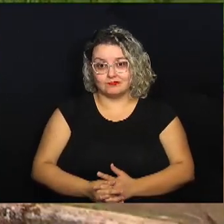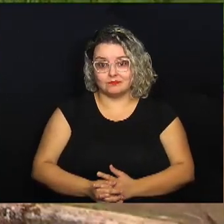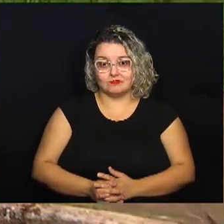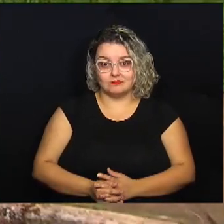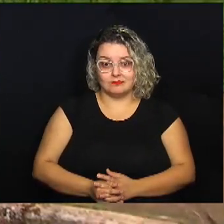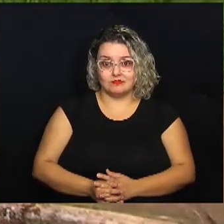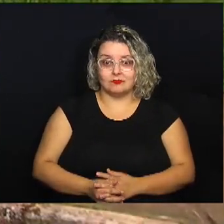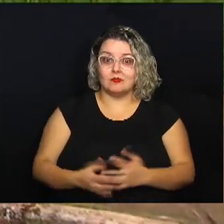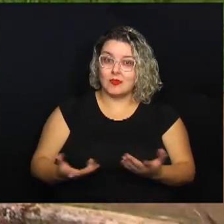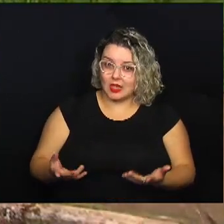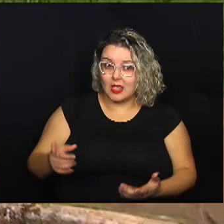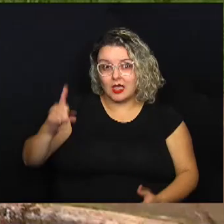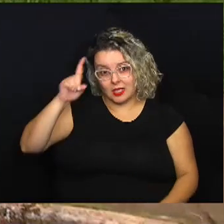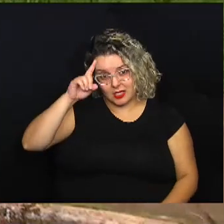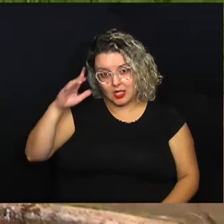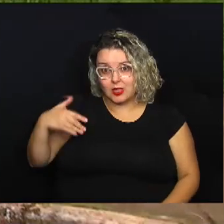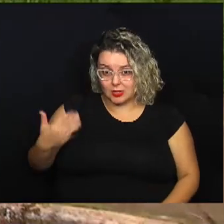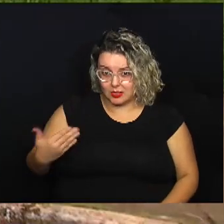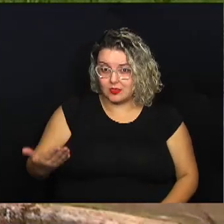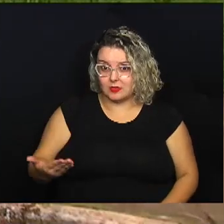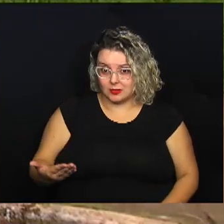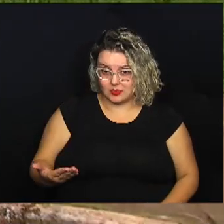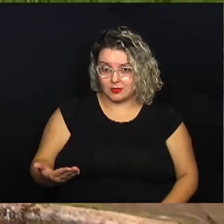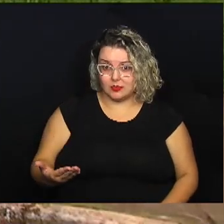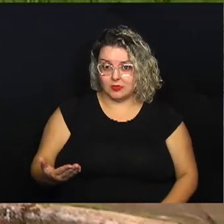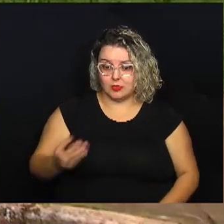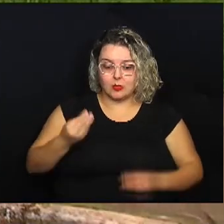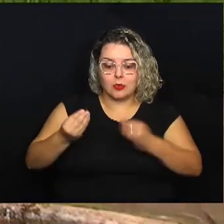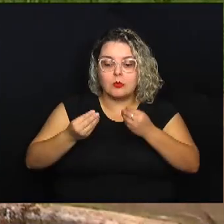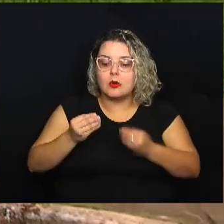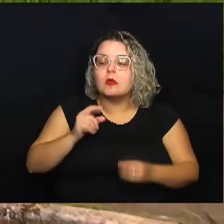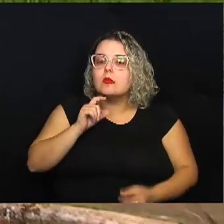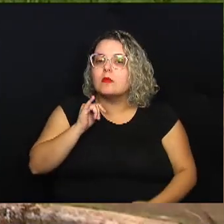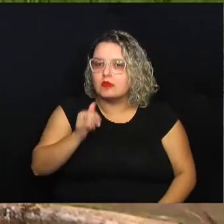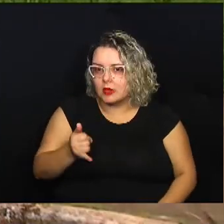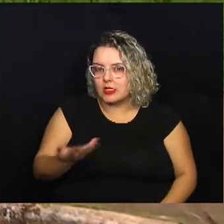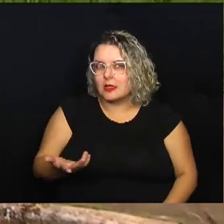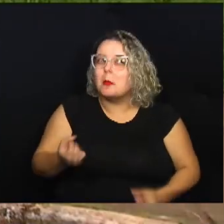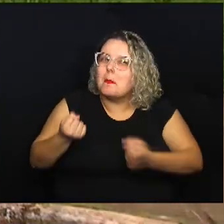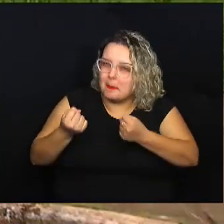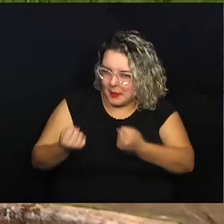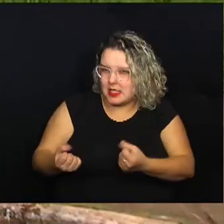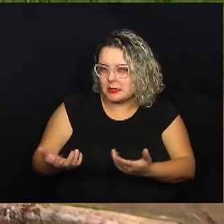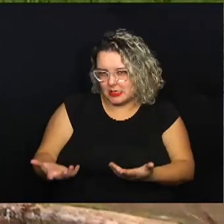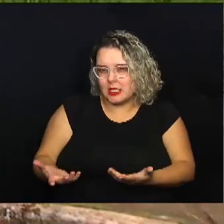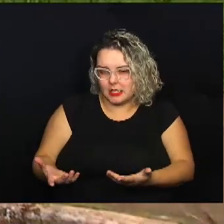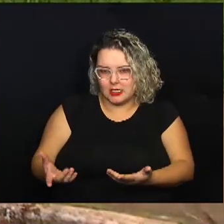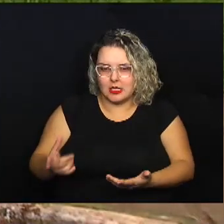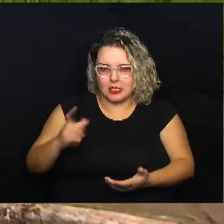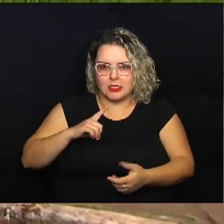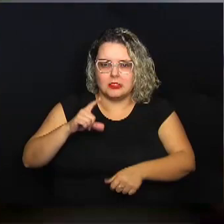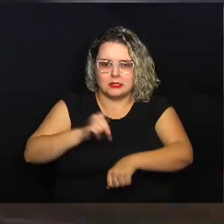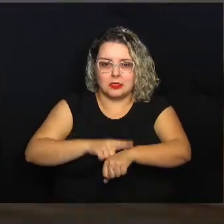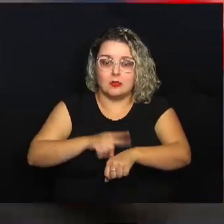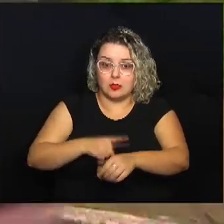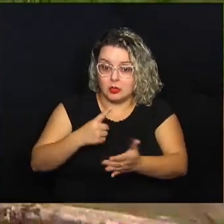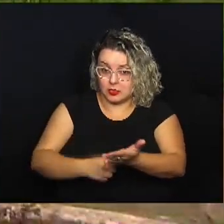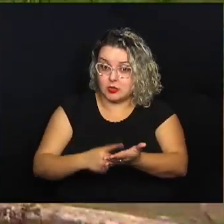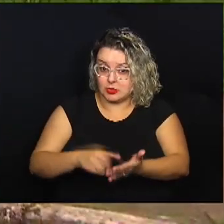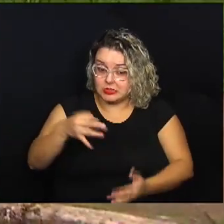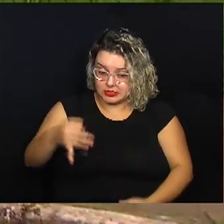É uma rotina muito assim, puxada, digamos assim, né? Que você tem que cumprir os horários, tem